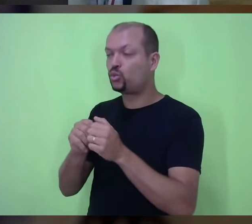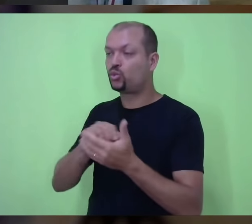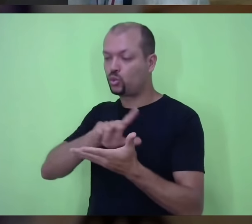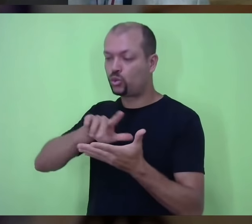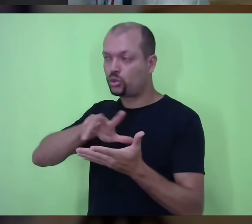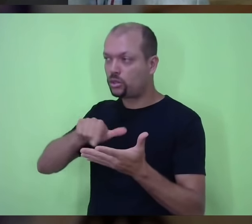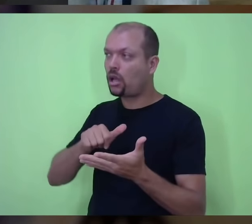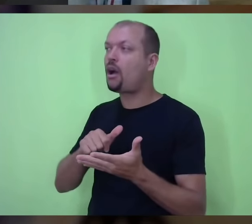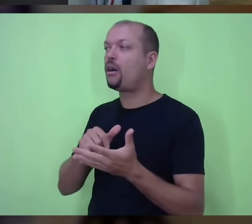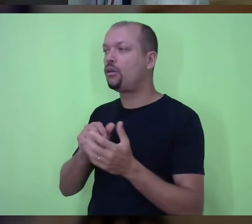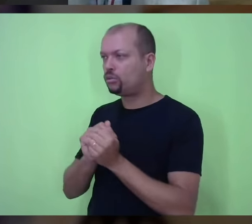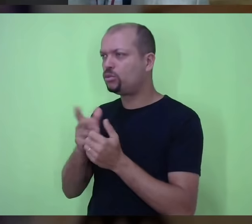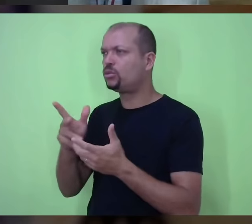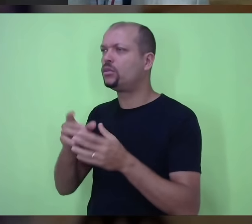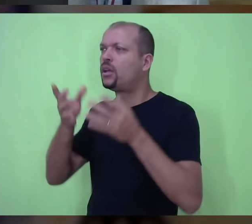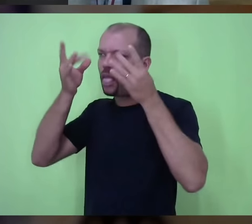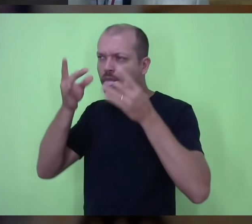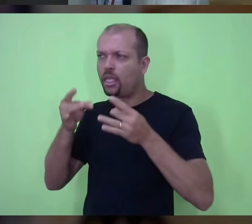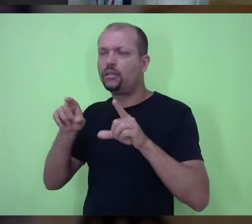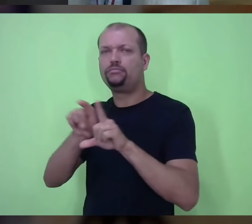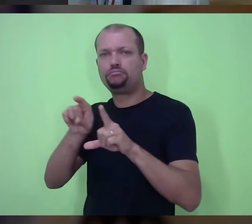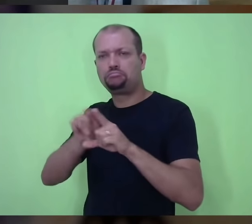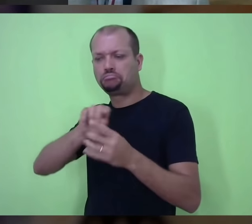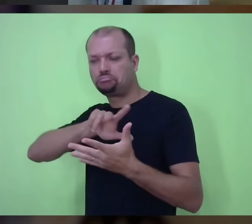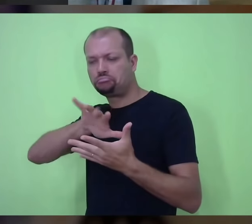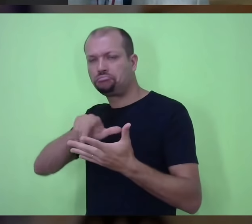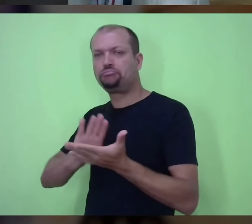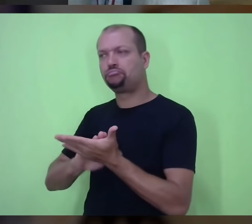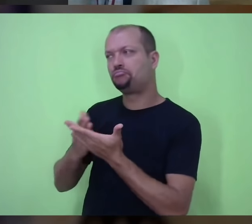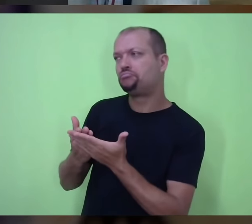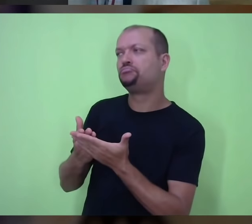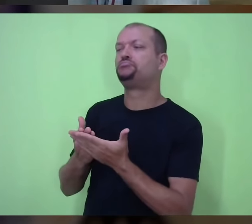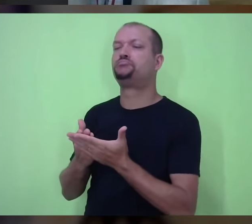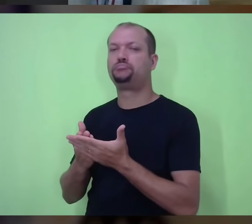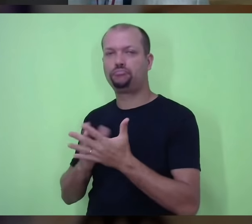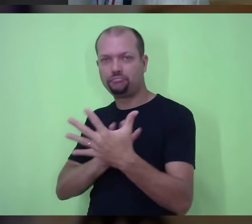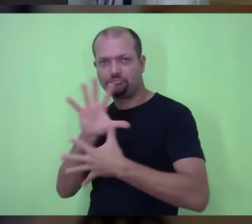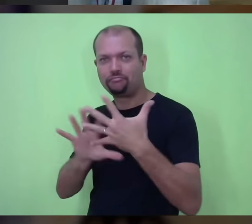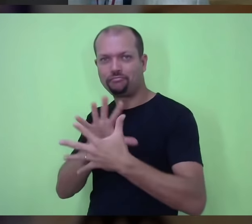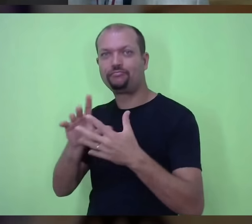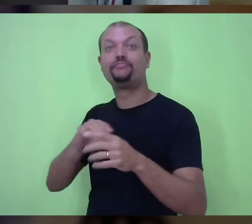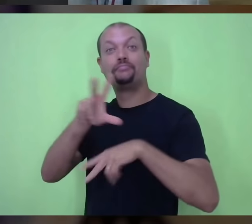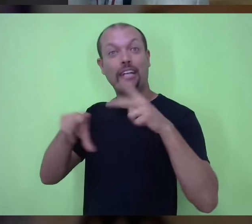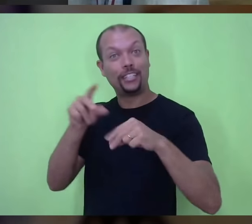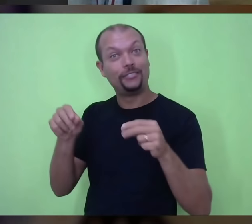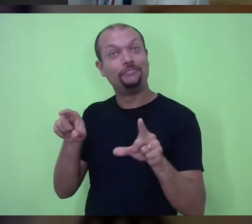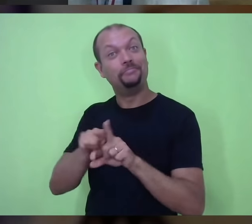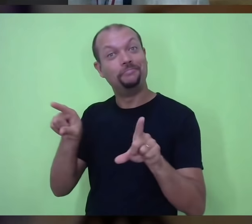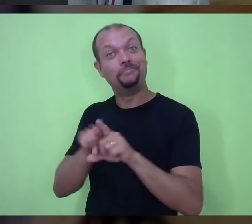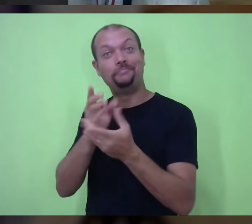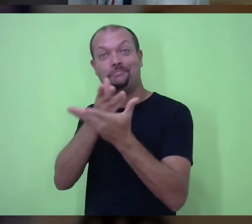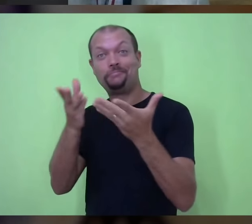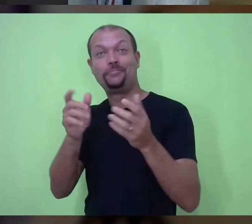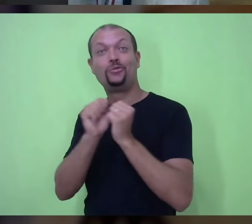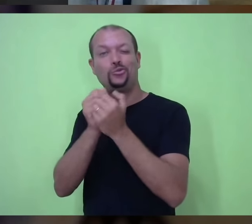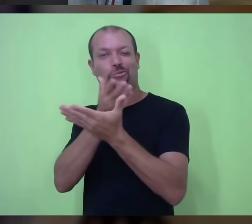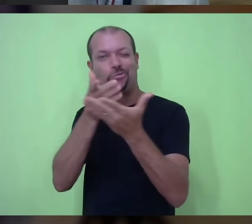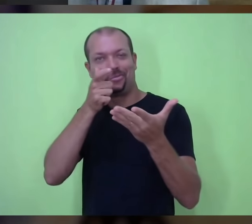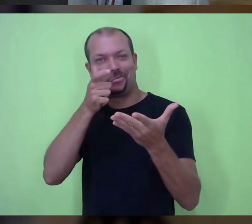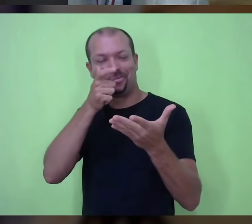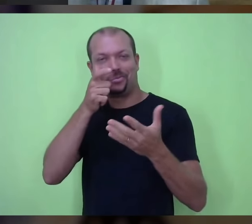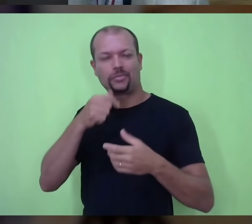Escola Sabatina agora com autodescrição, com interpretação em línguas, com presente também, para que você nos